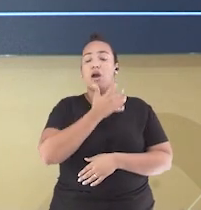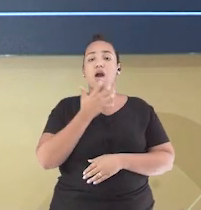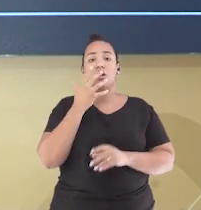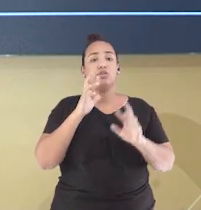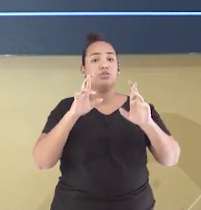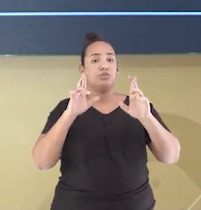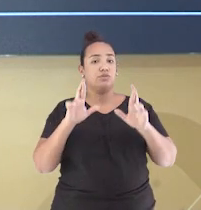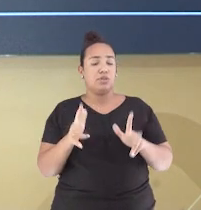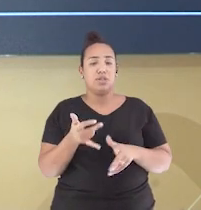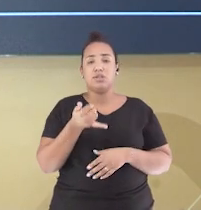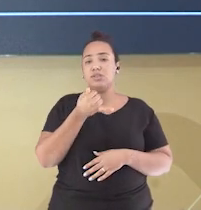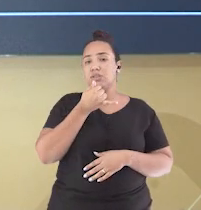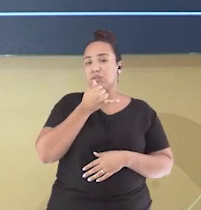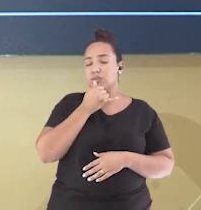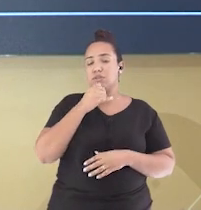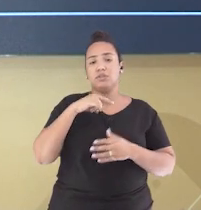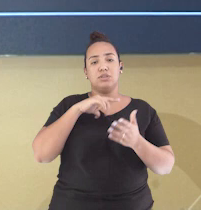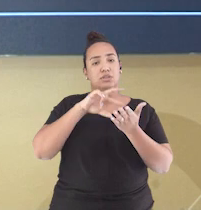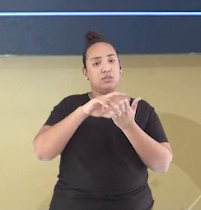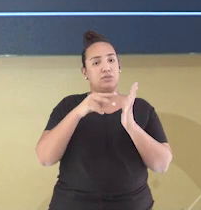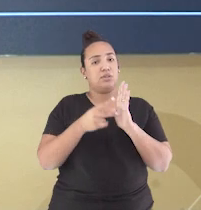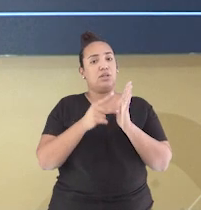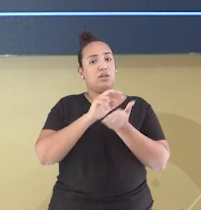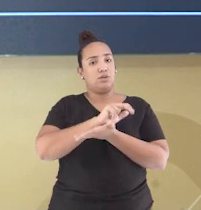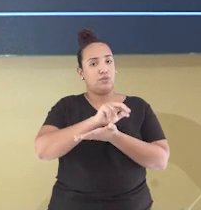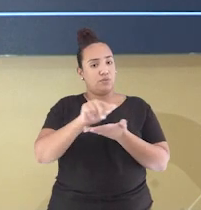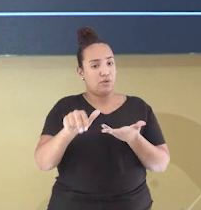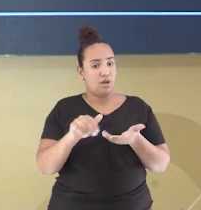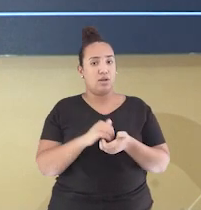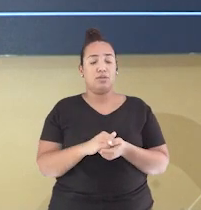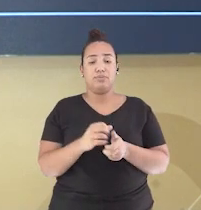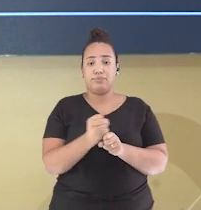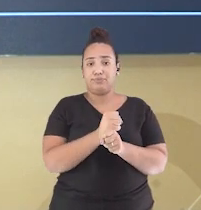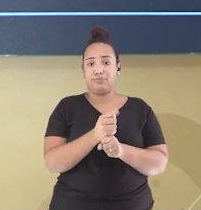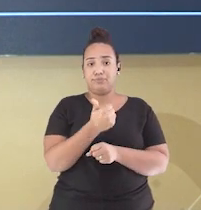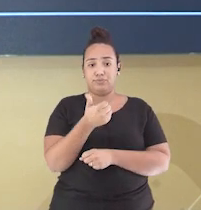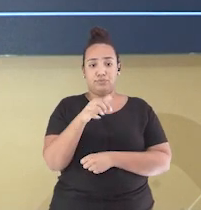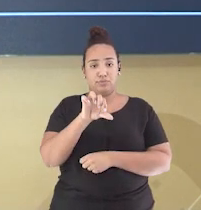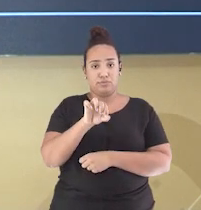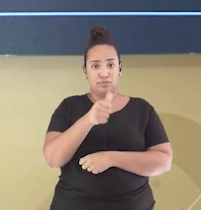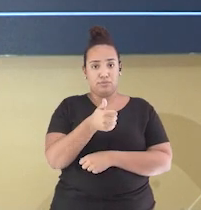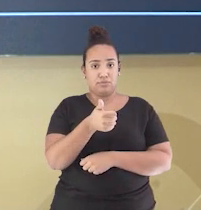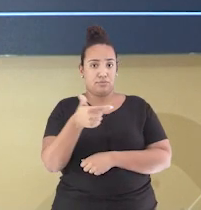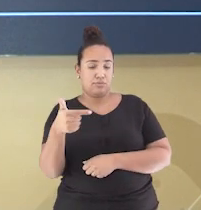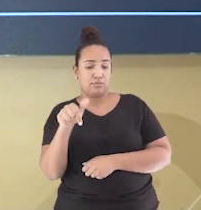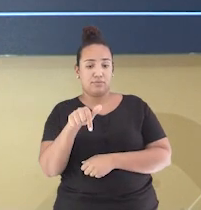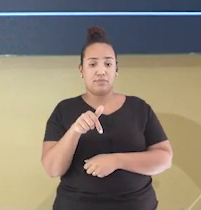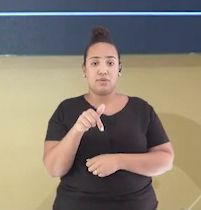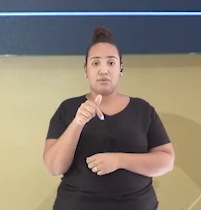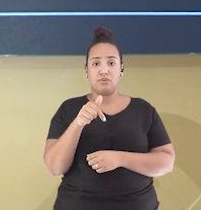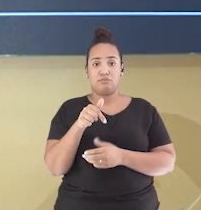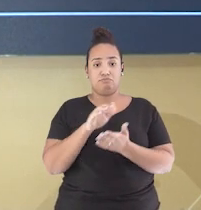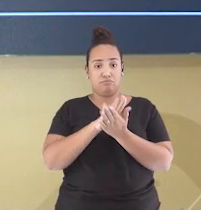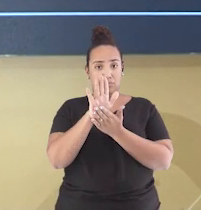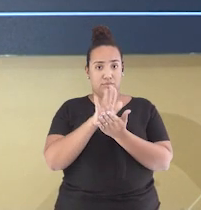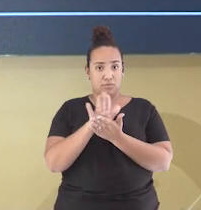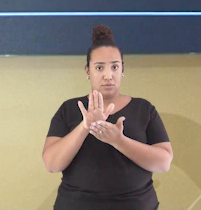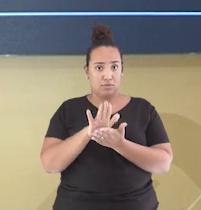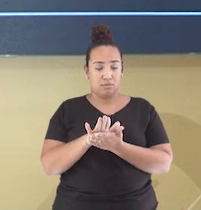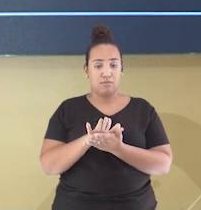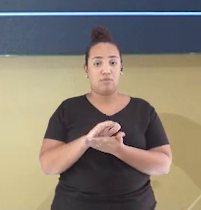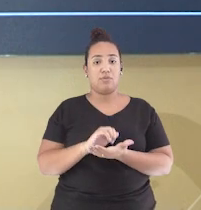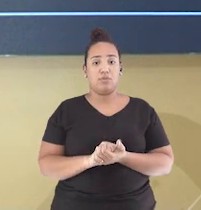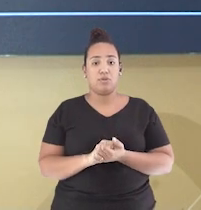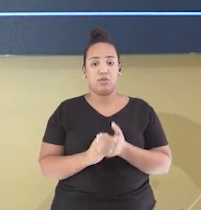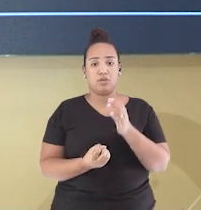de lamento e cheio de significado. Em 1912, esse lamento foi gravado por W.C. Handy, que